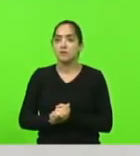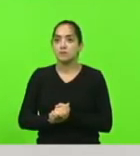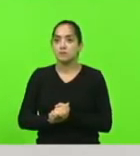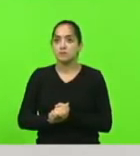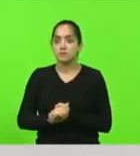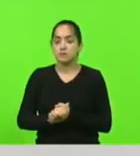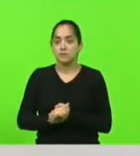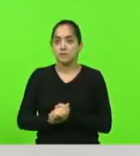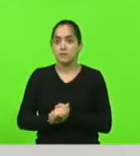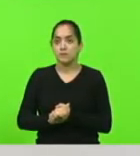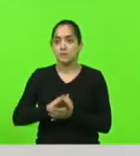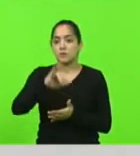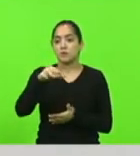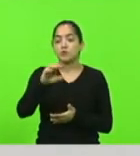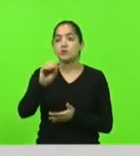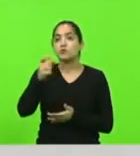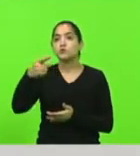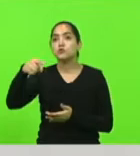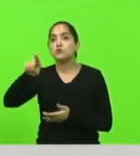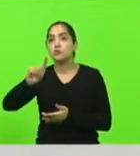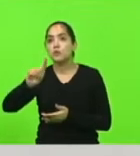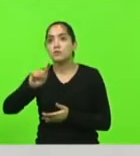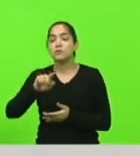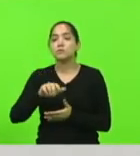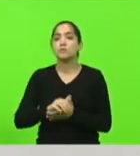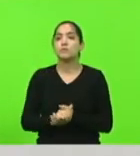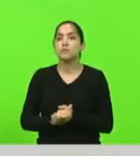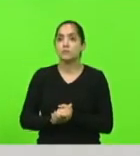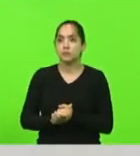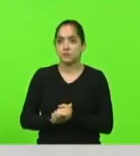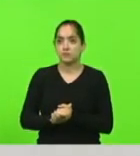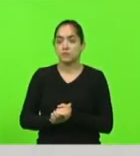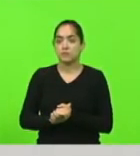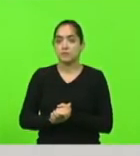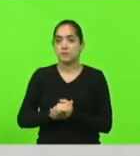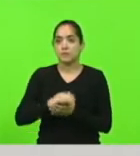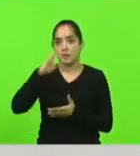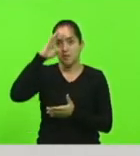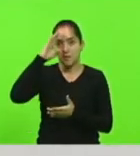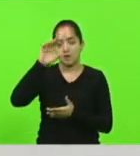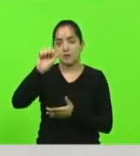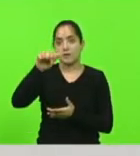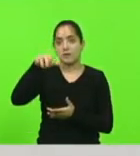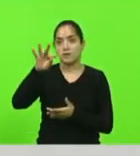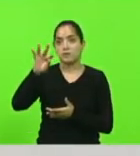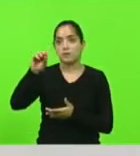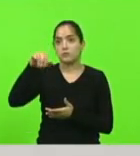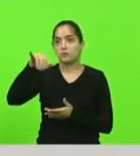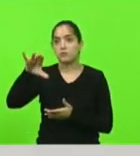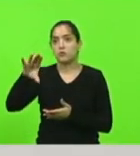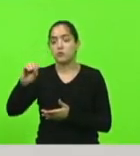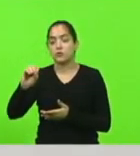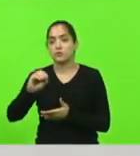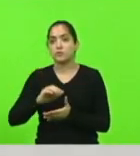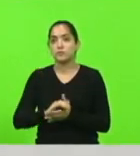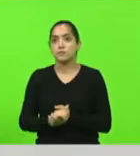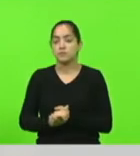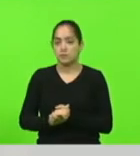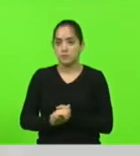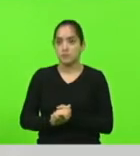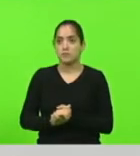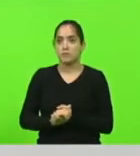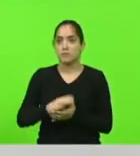subtenente PM João Carlos Pavilic, APRASC, subtenente PM Antônio de Jesus, ATD, subtenente